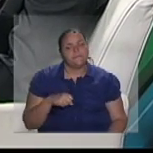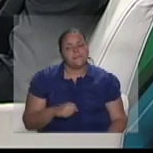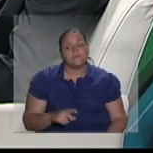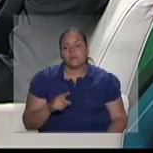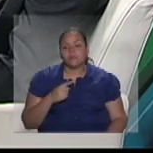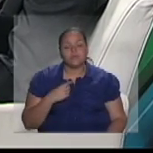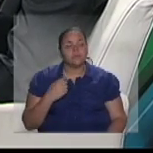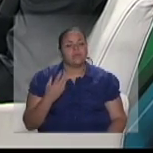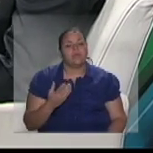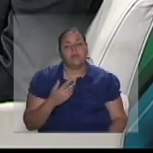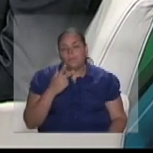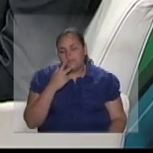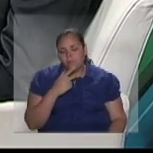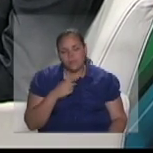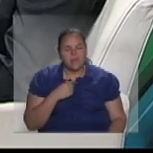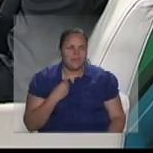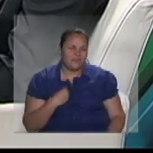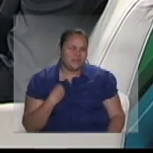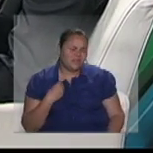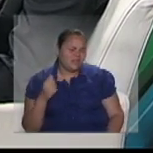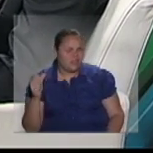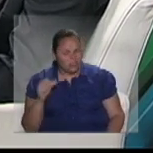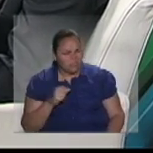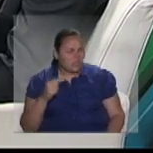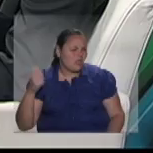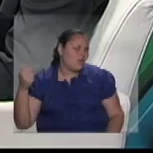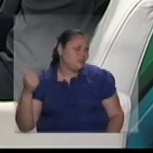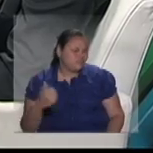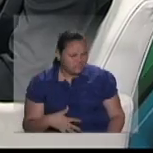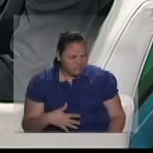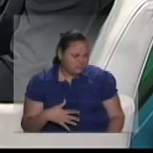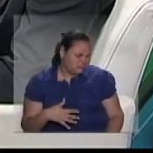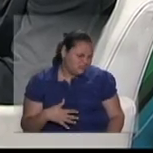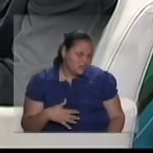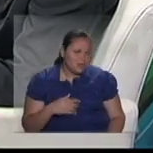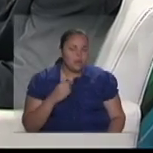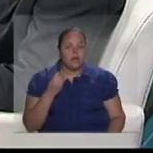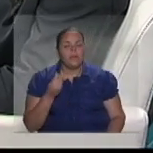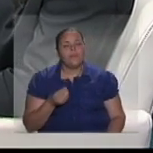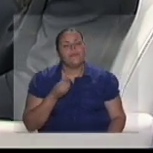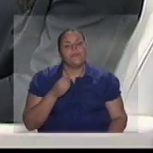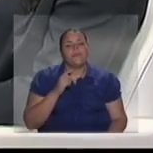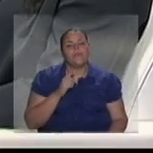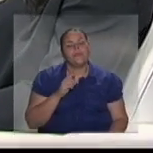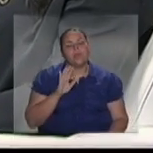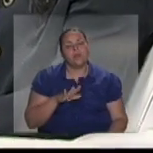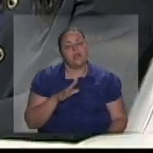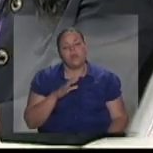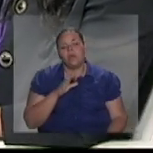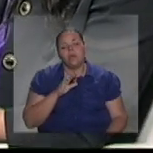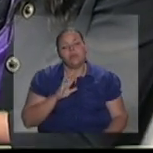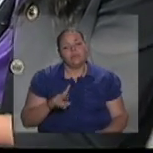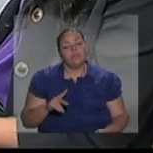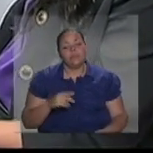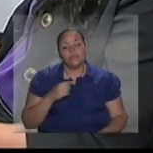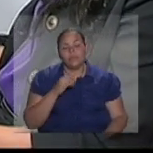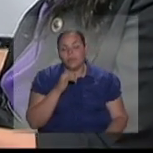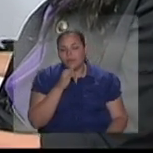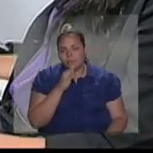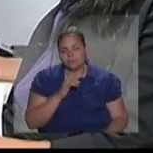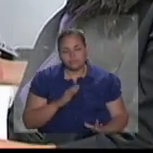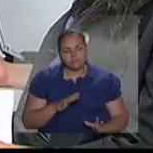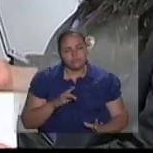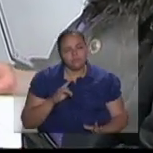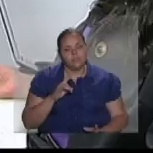muito vida não acima, tem graça. Sim, né? Aí as saídas, né, que não são, na verdade, não são